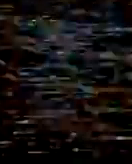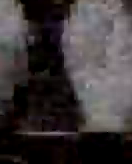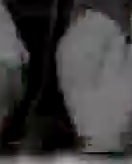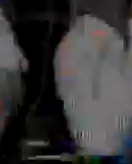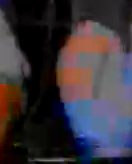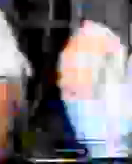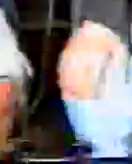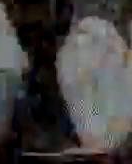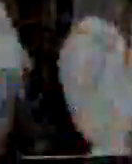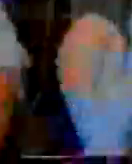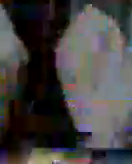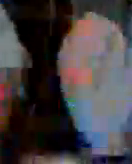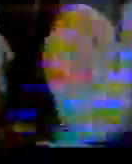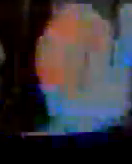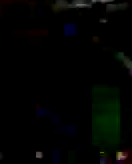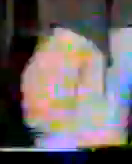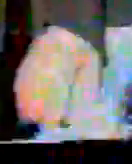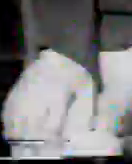pra casa.